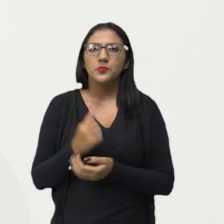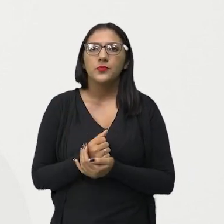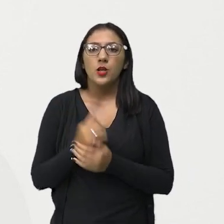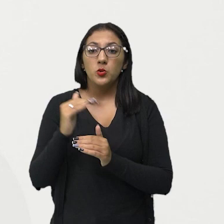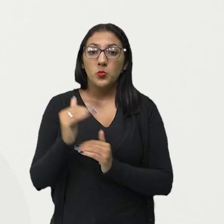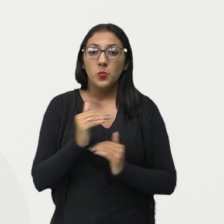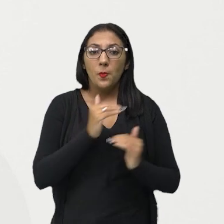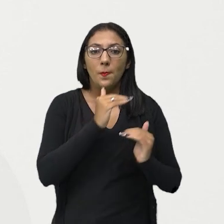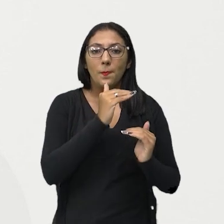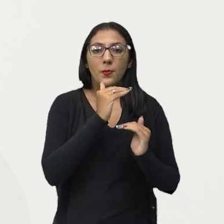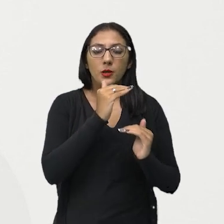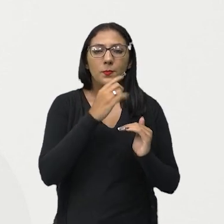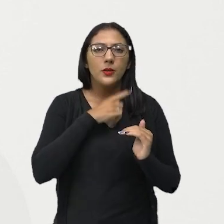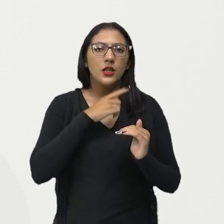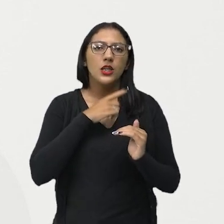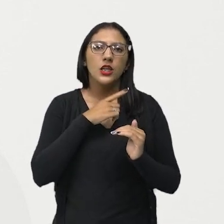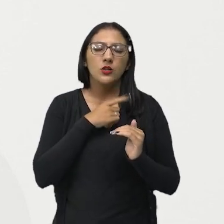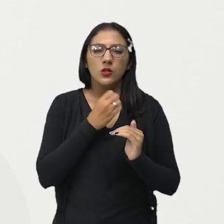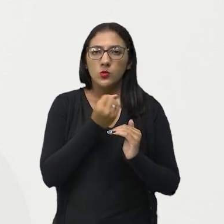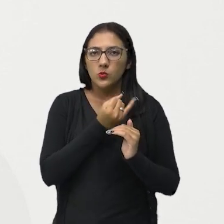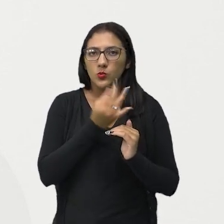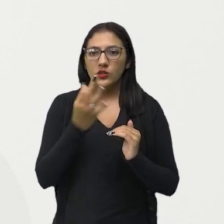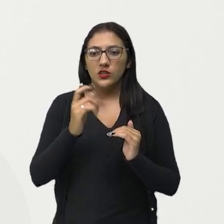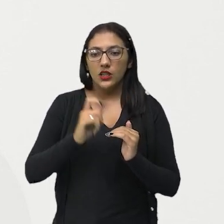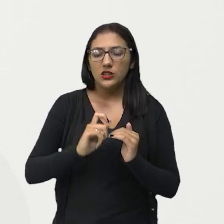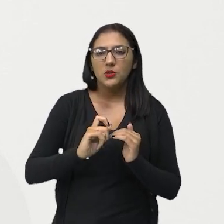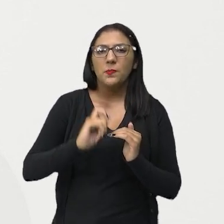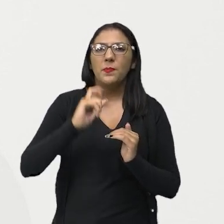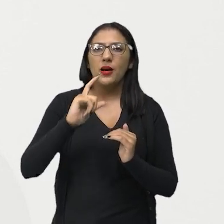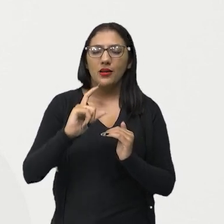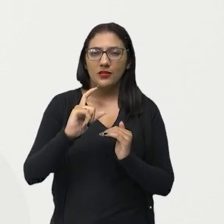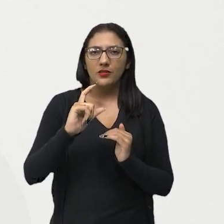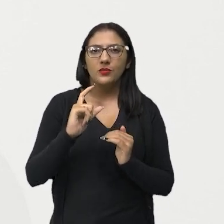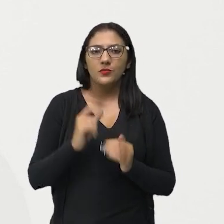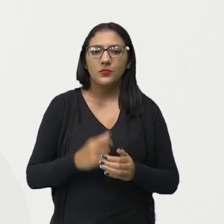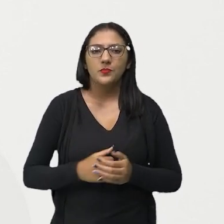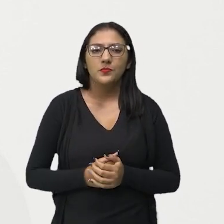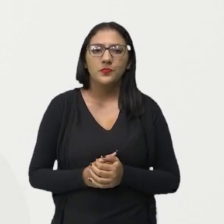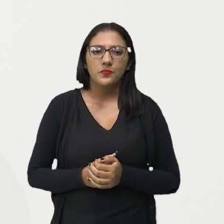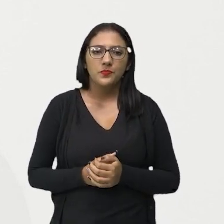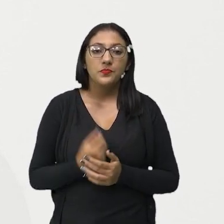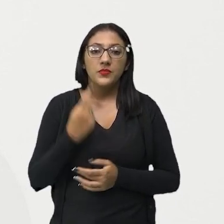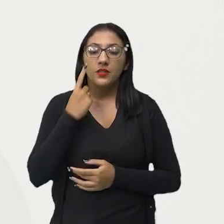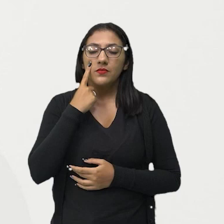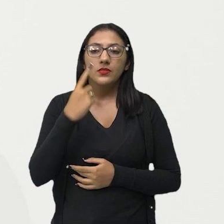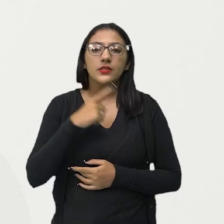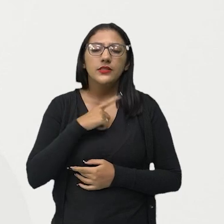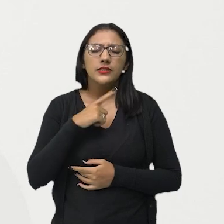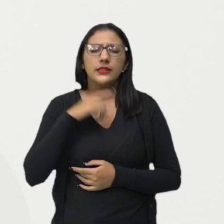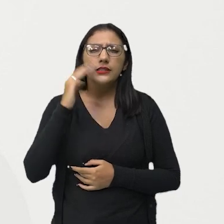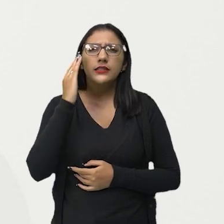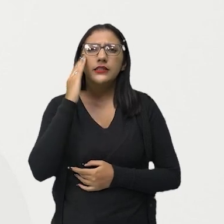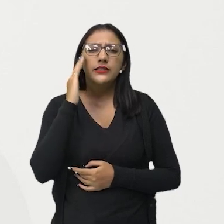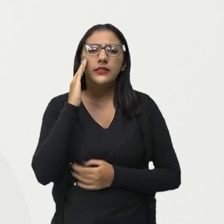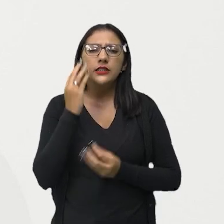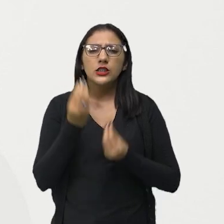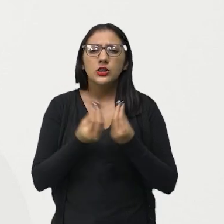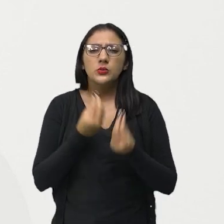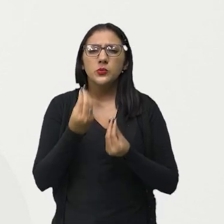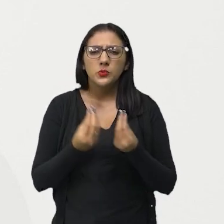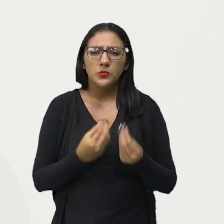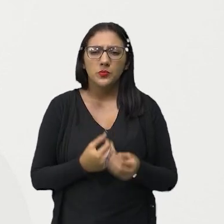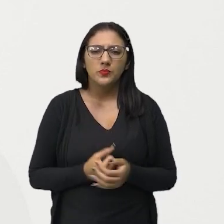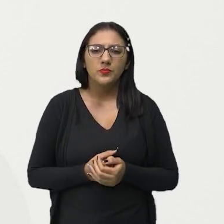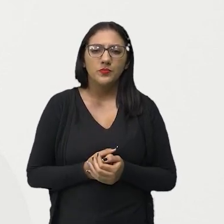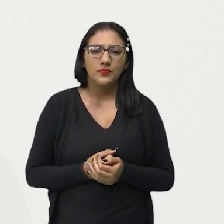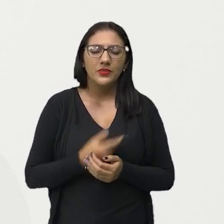primeiro pacote tem a mais que o segundo? Isso aqui, ó, a gente entende como